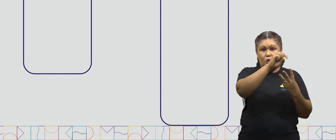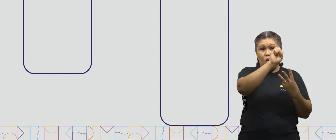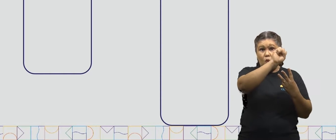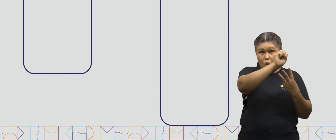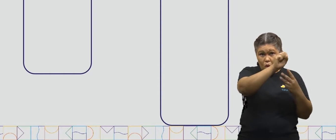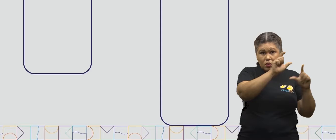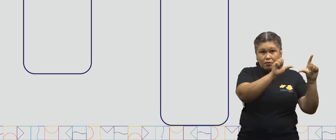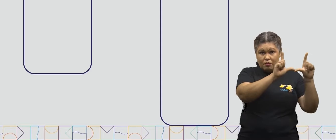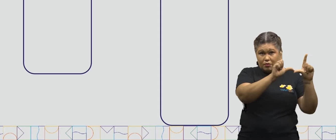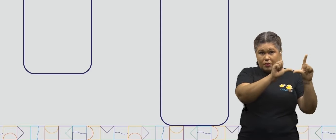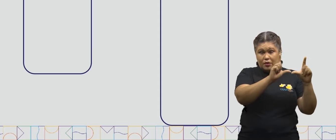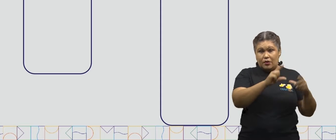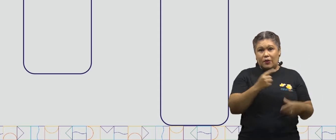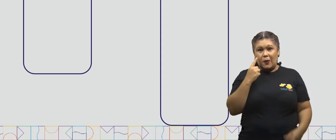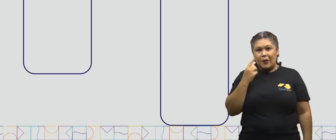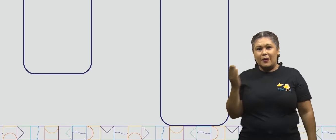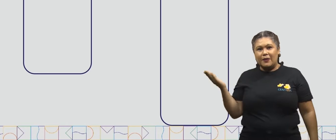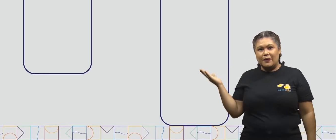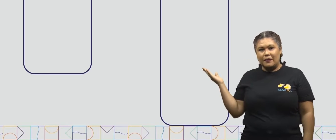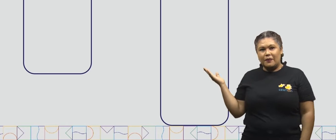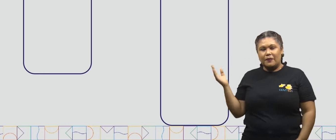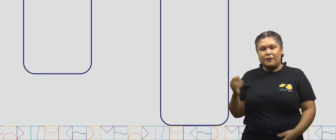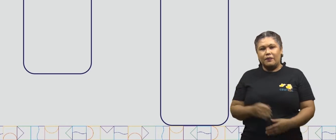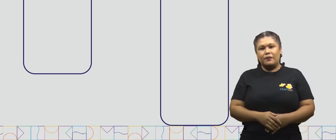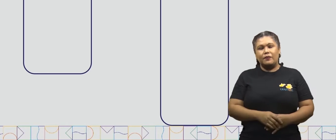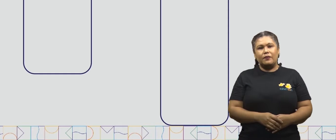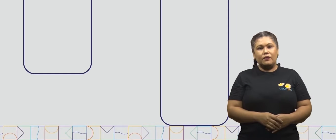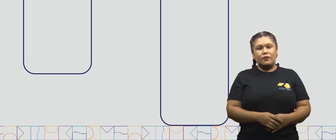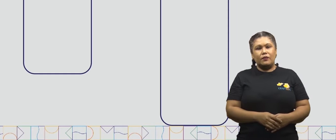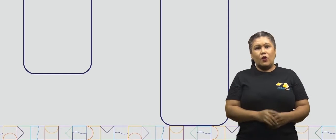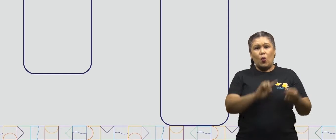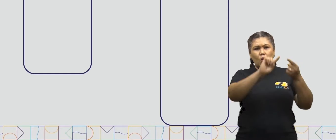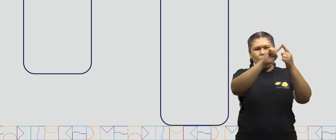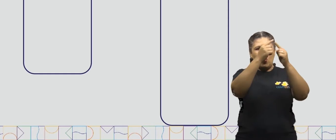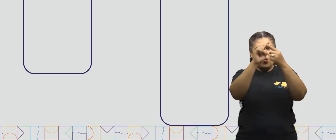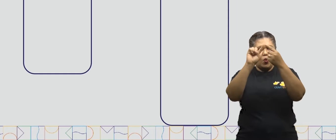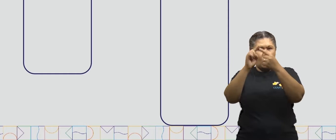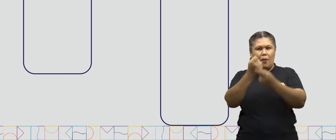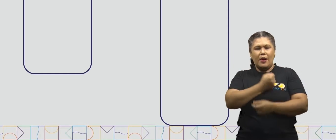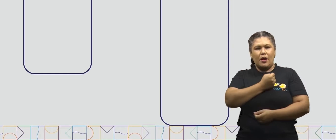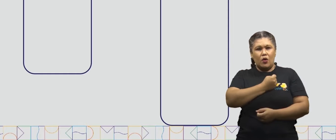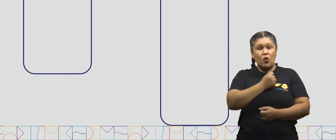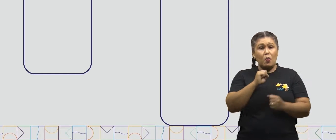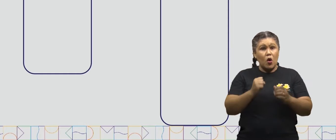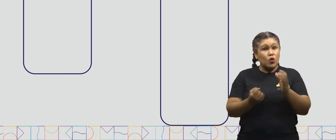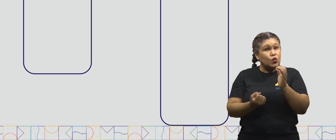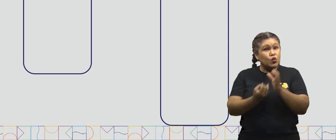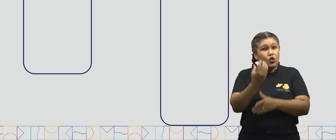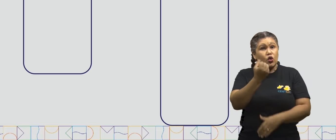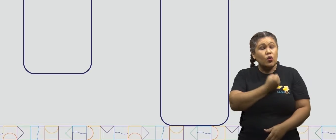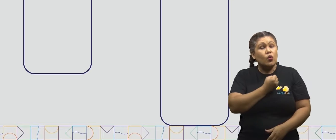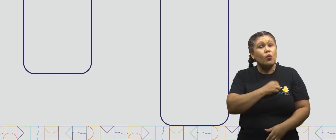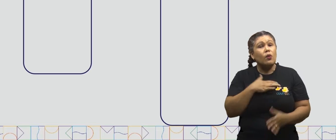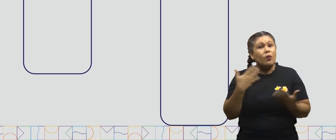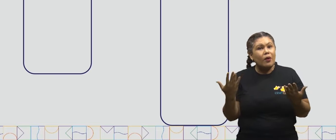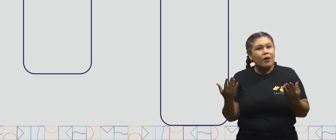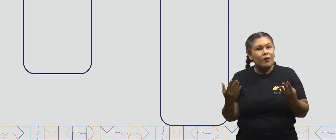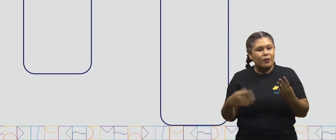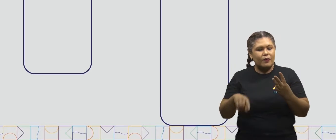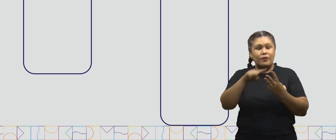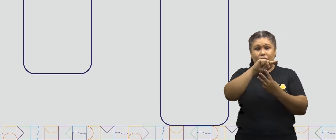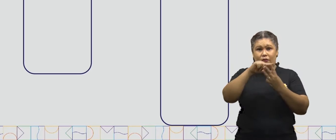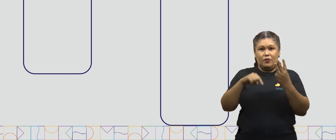nós vamos colocar 8 placas. Outra combinação que nós podemos fazer é o